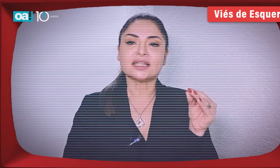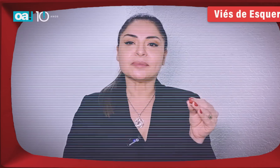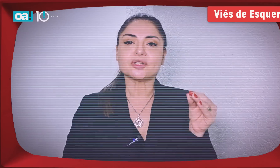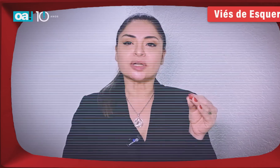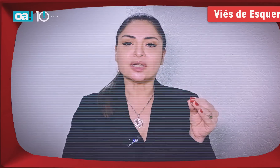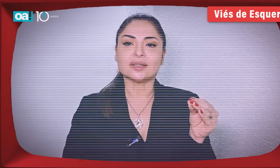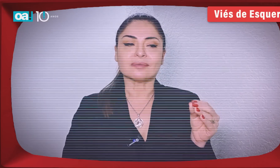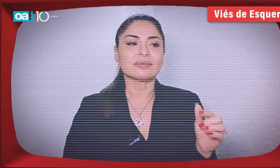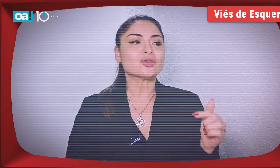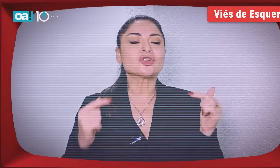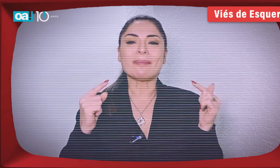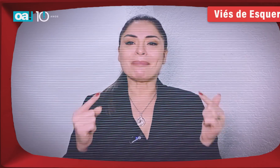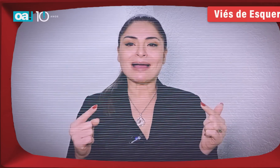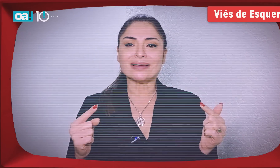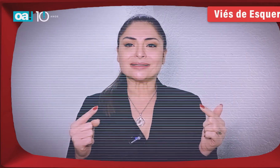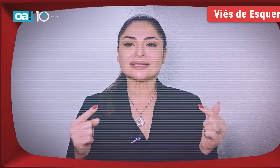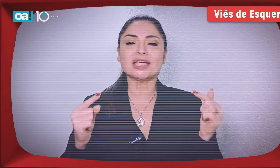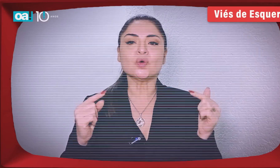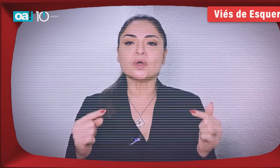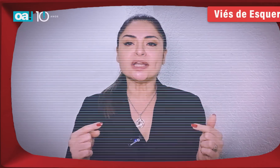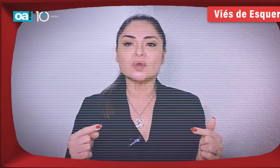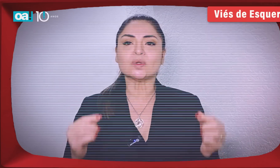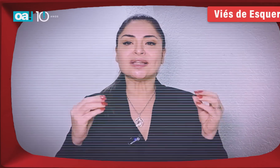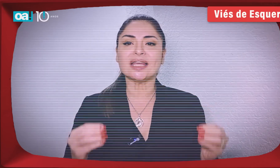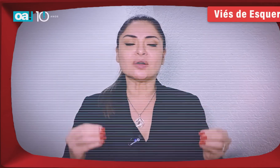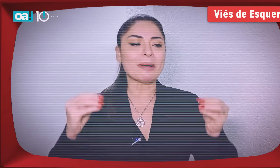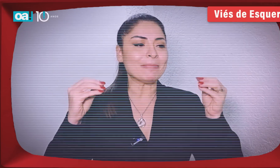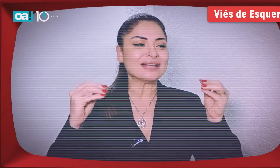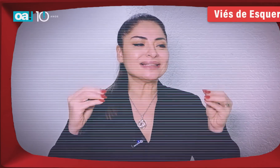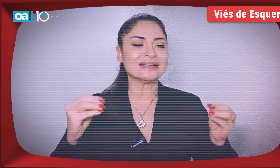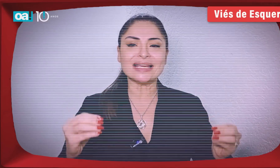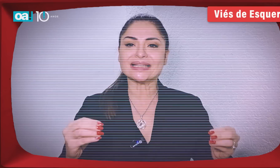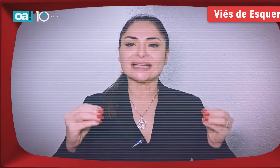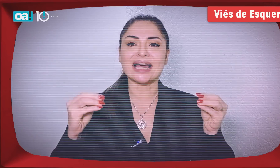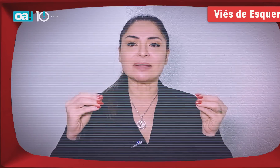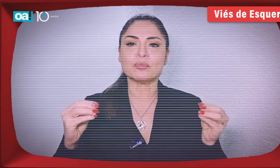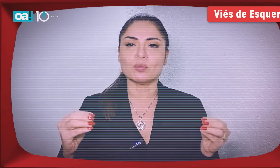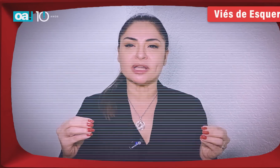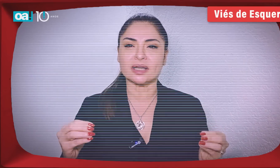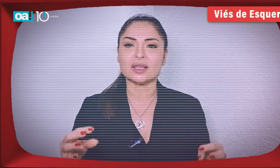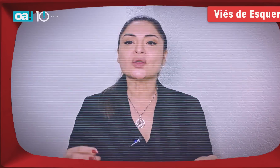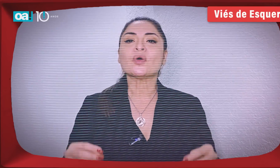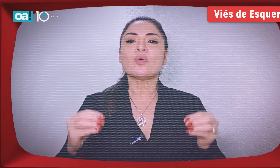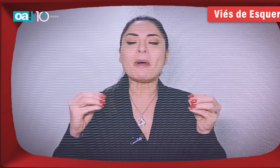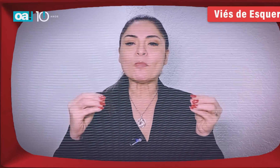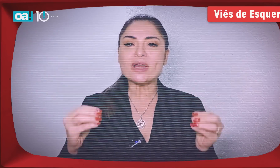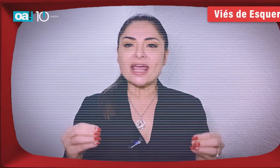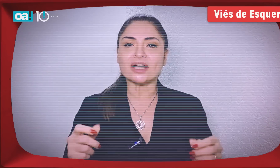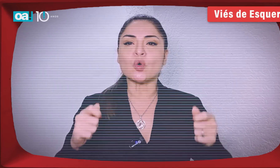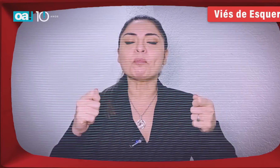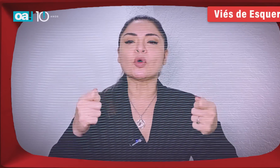A extrema-direita jamais engoliu ter uma presidenta da República,